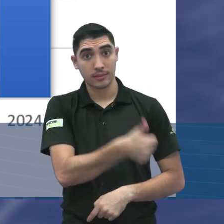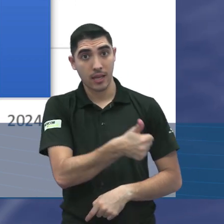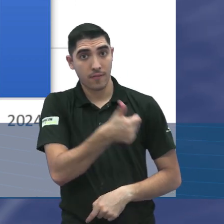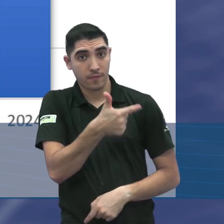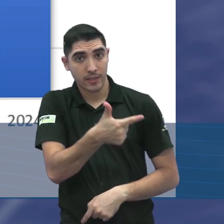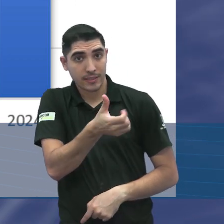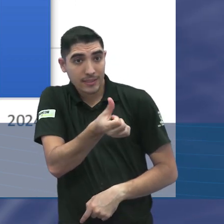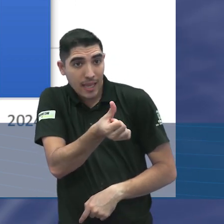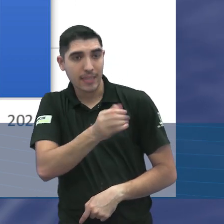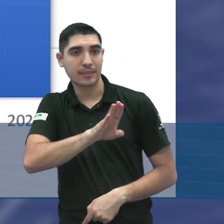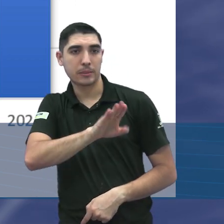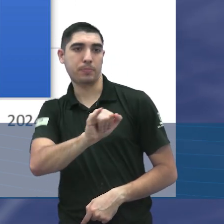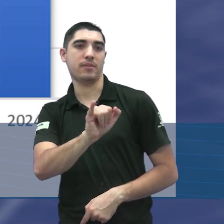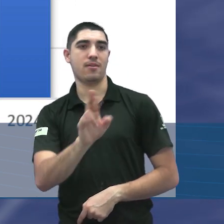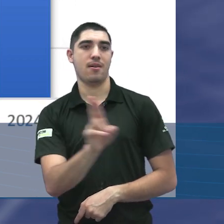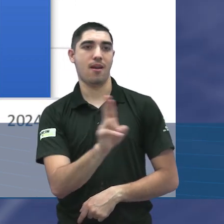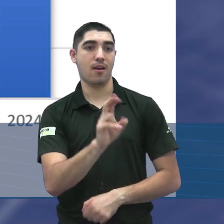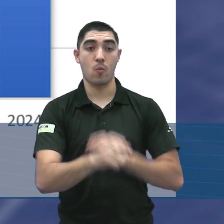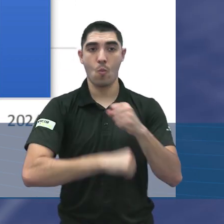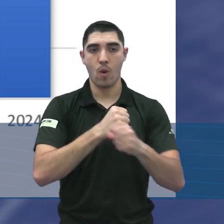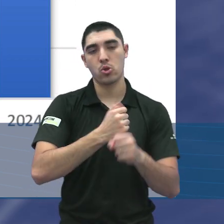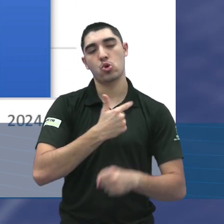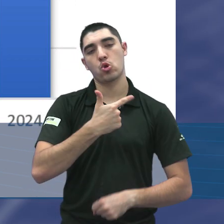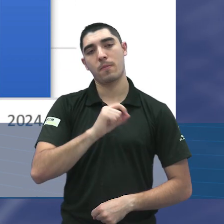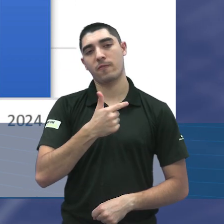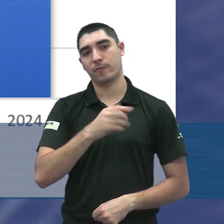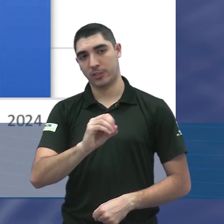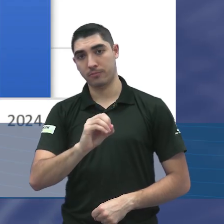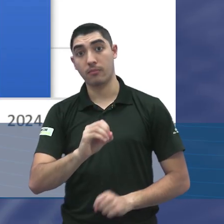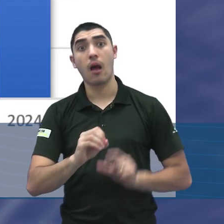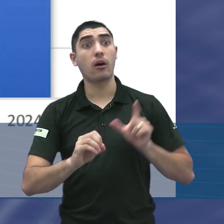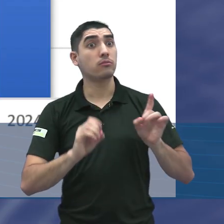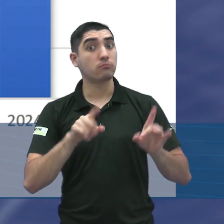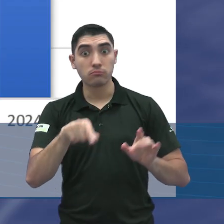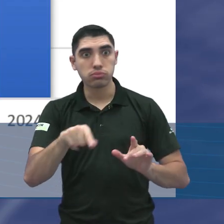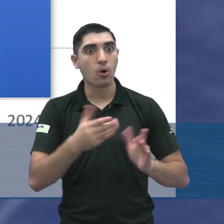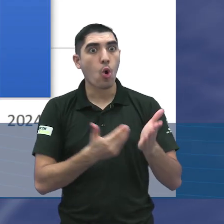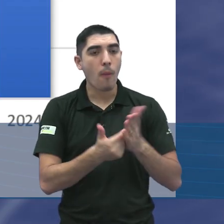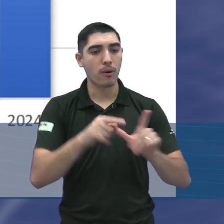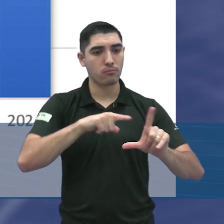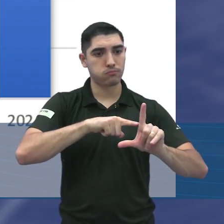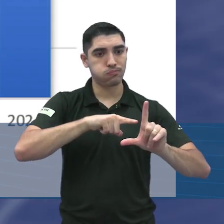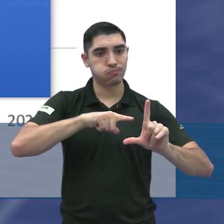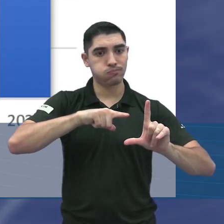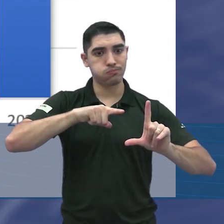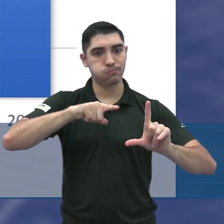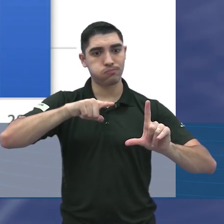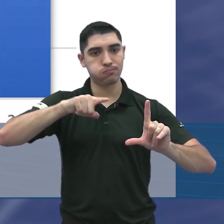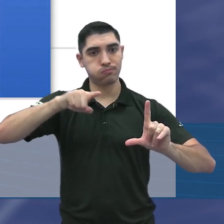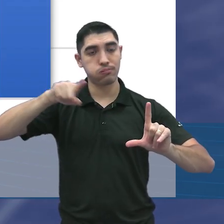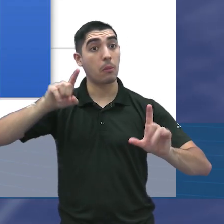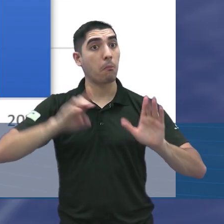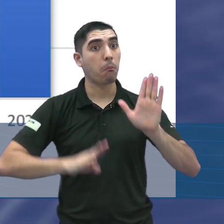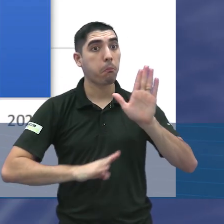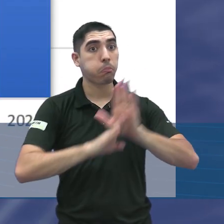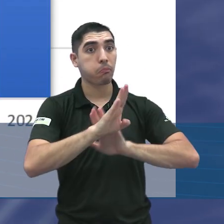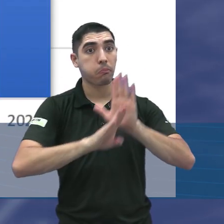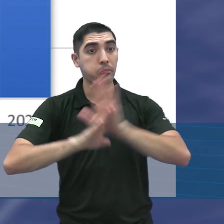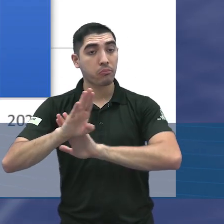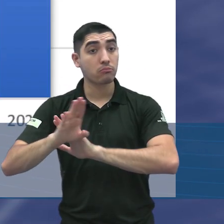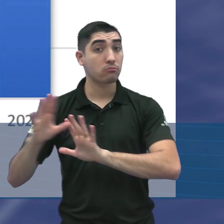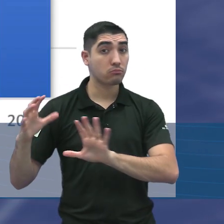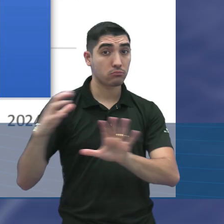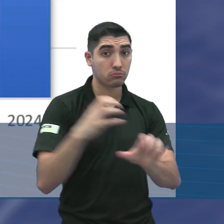126 bilhões, né, em 2020. Desde então, esse crescimento segue